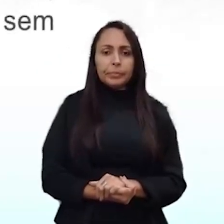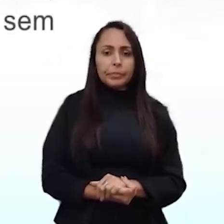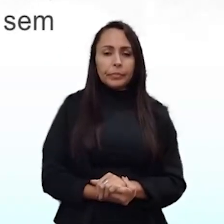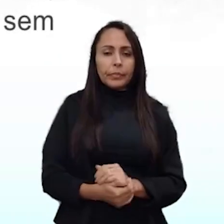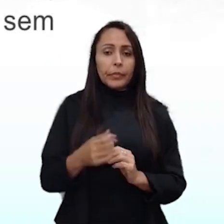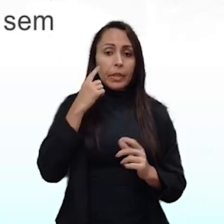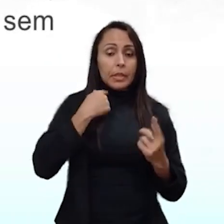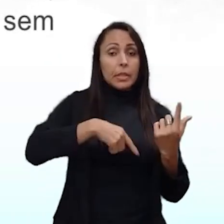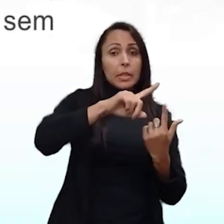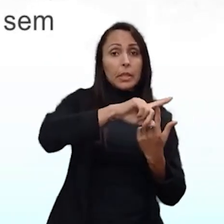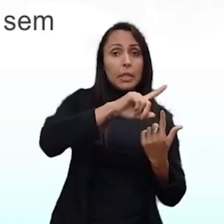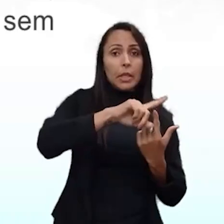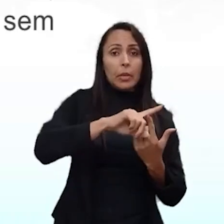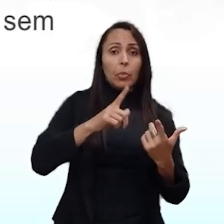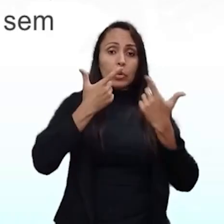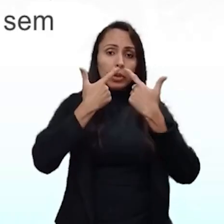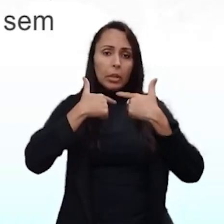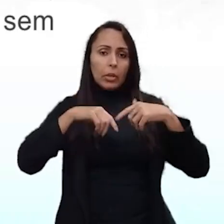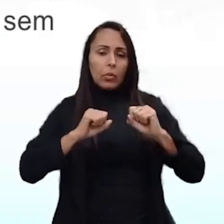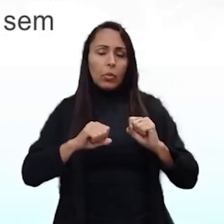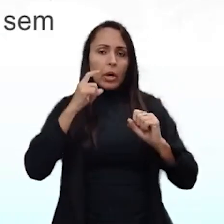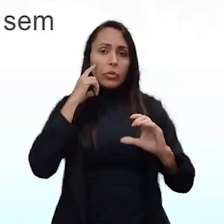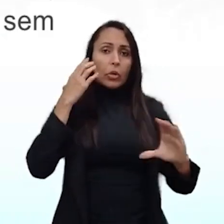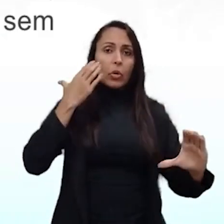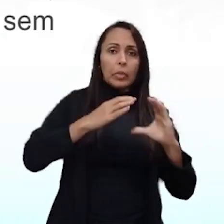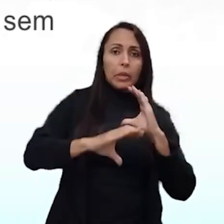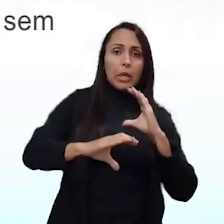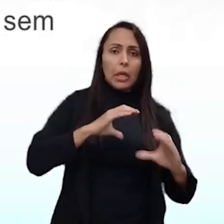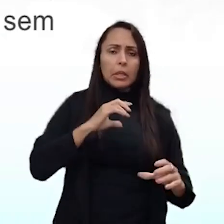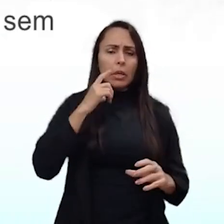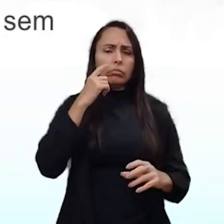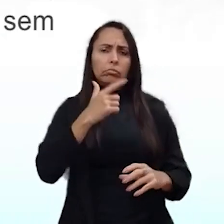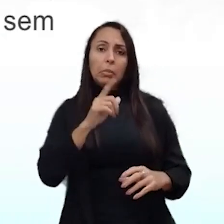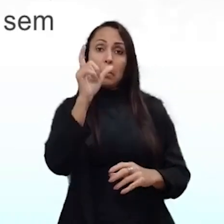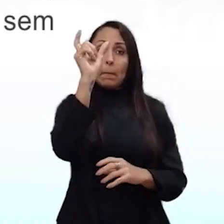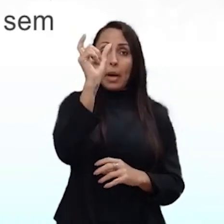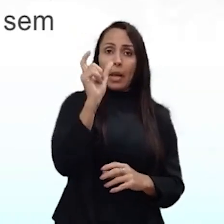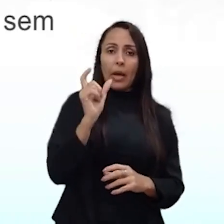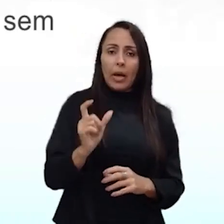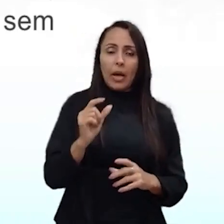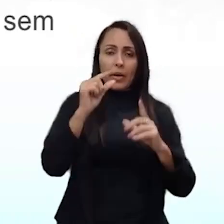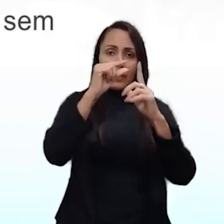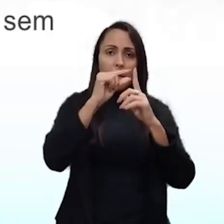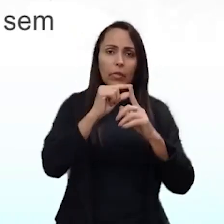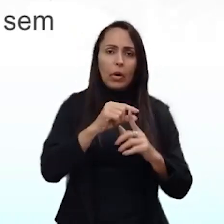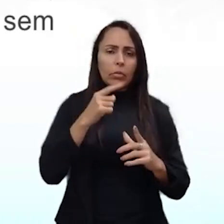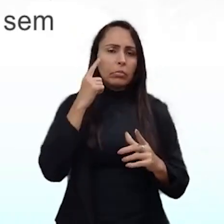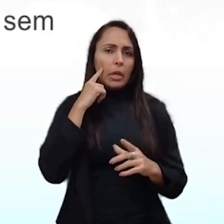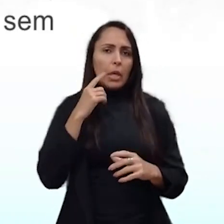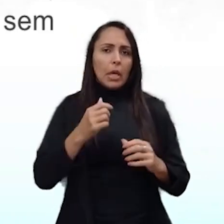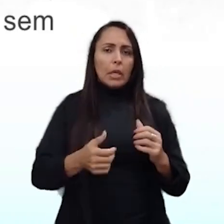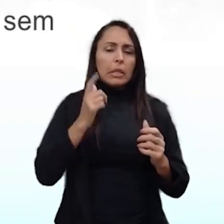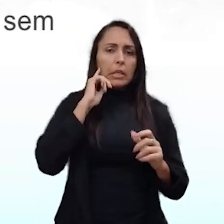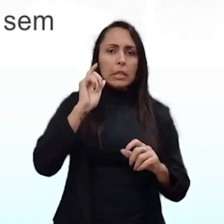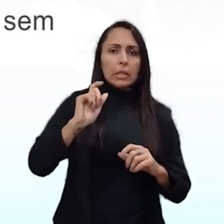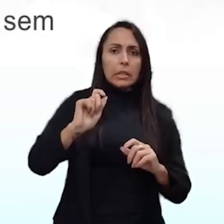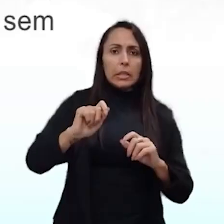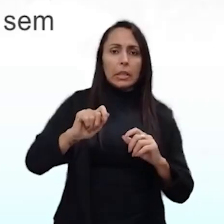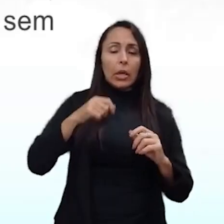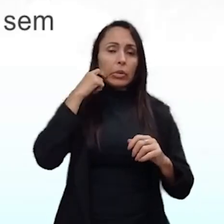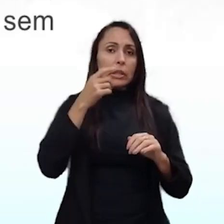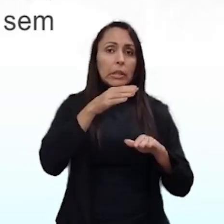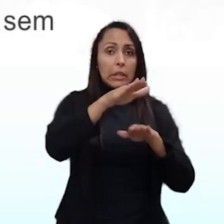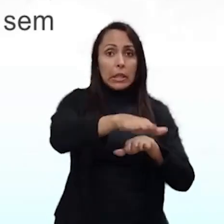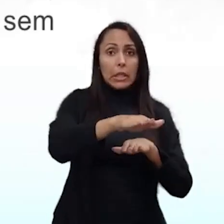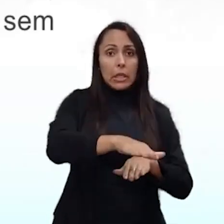Nesse tipo de linguagem, a comunicação é feita sem palavras. Sinal de trânsito, buzina,